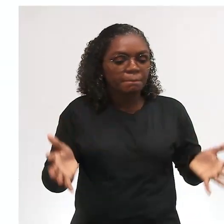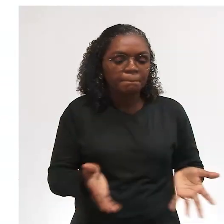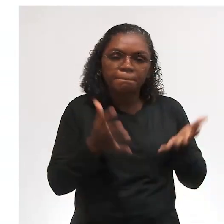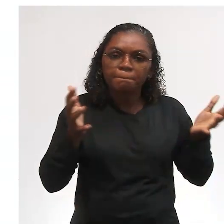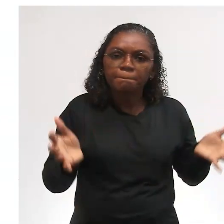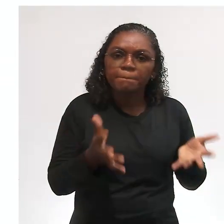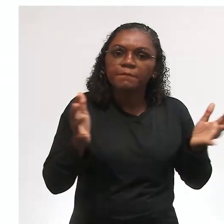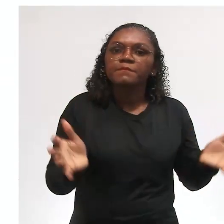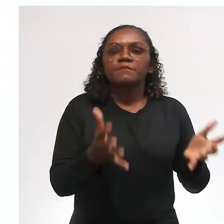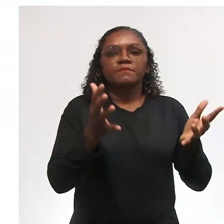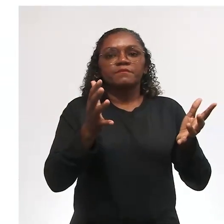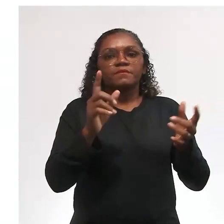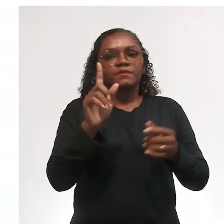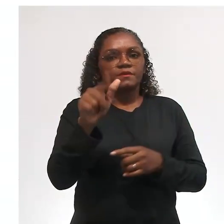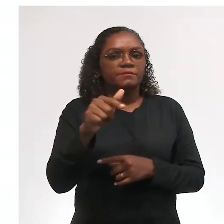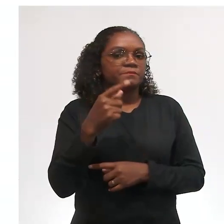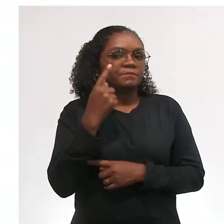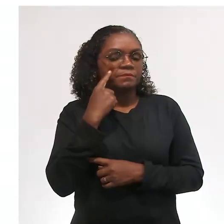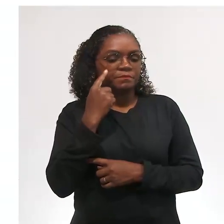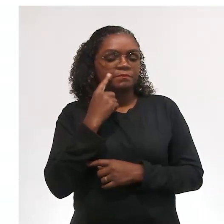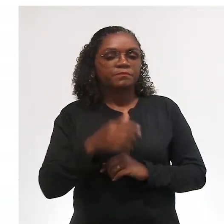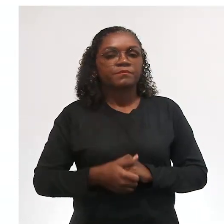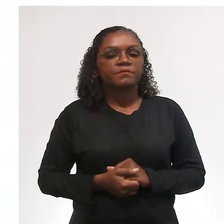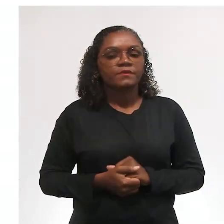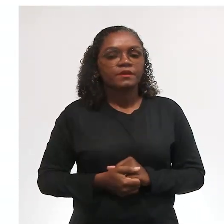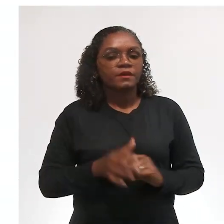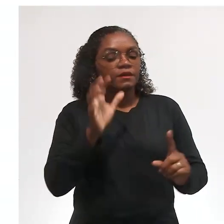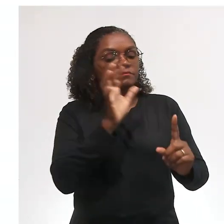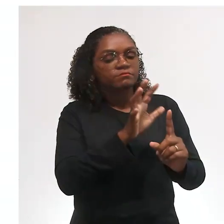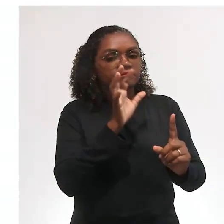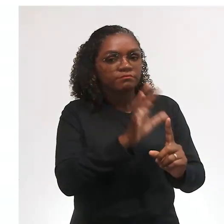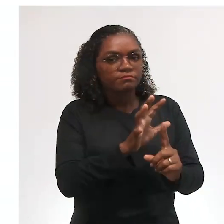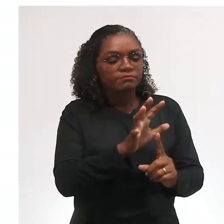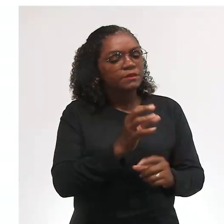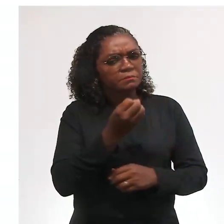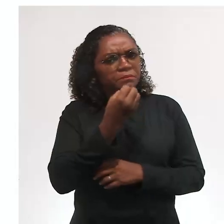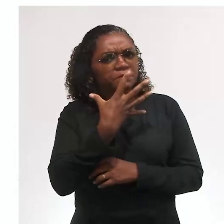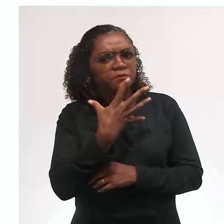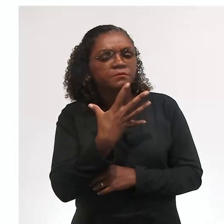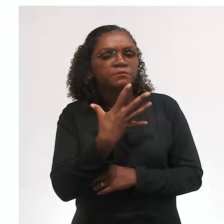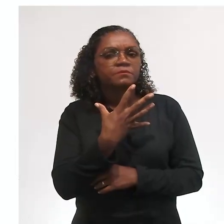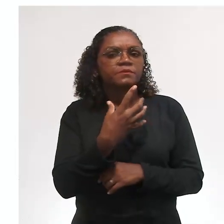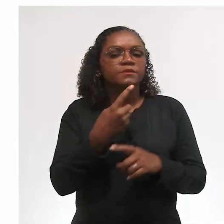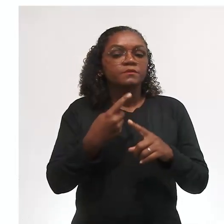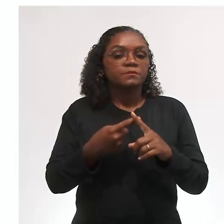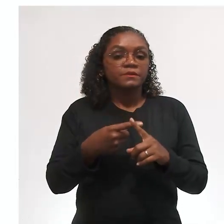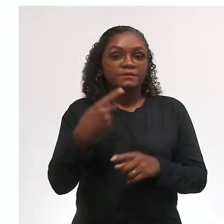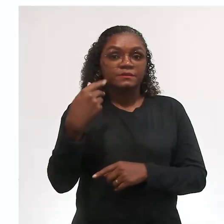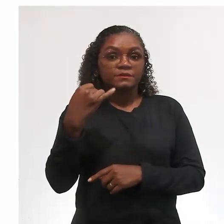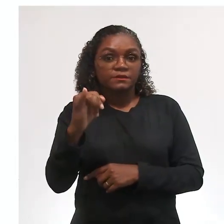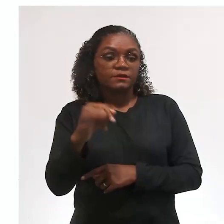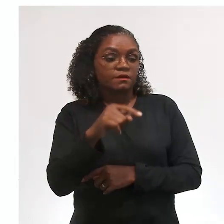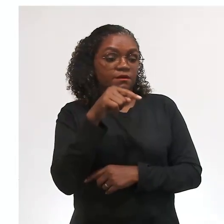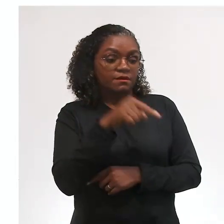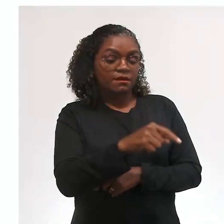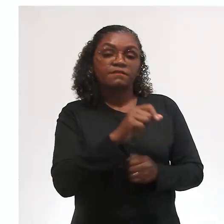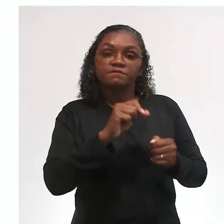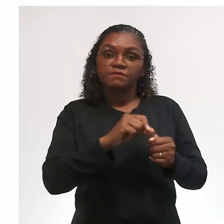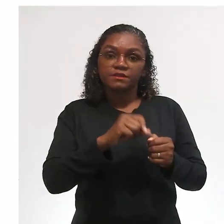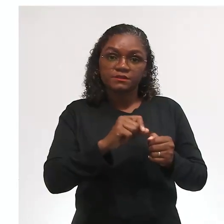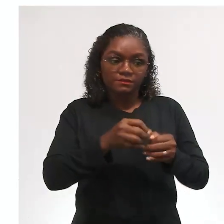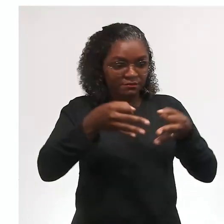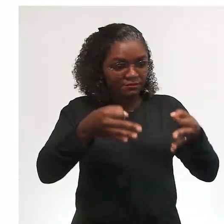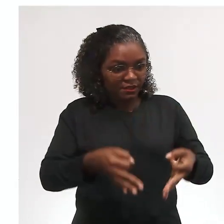no reforço positivo, o estímulo vai ser agradável, após um comportamento desejado, aumentando